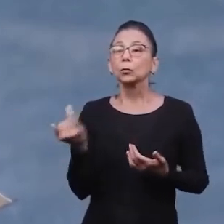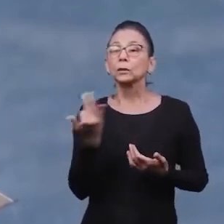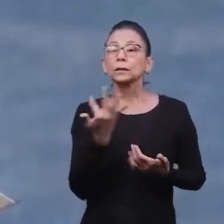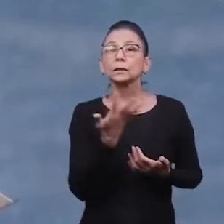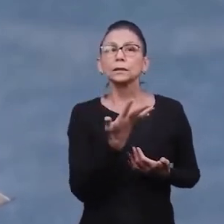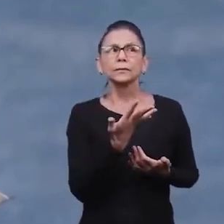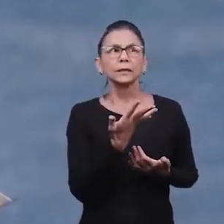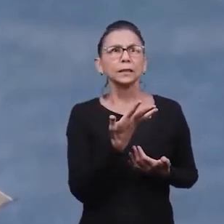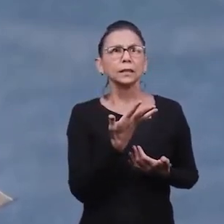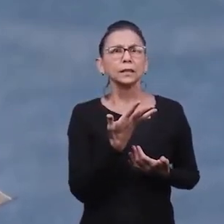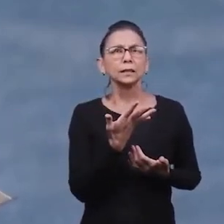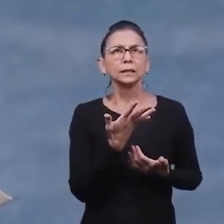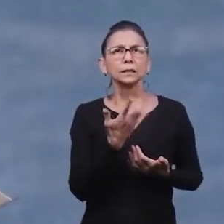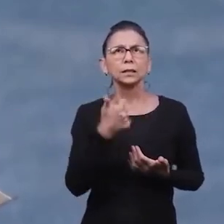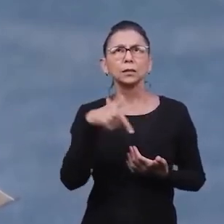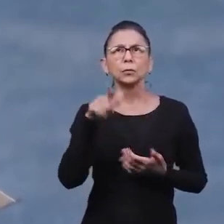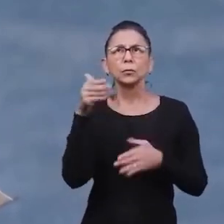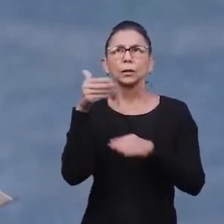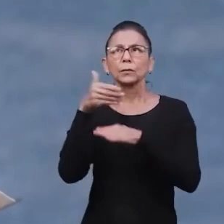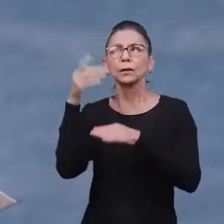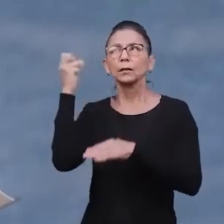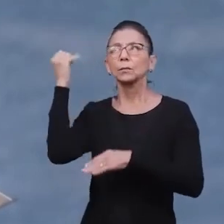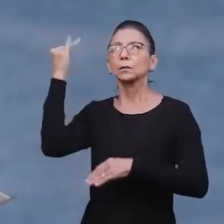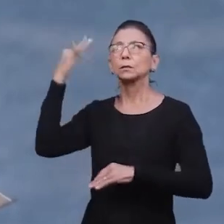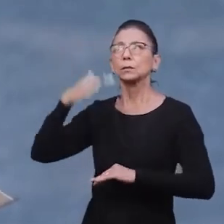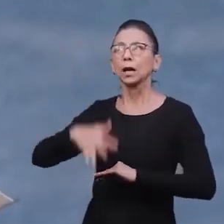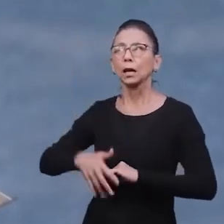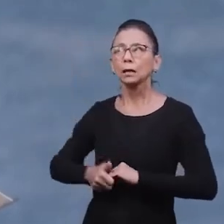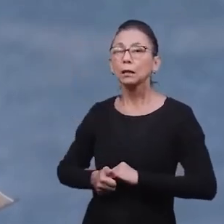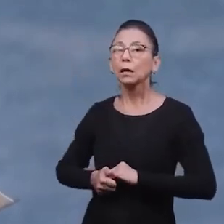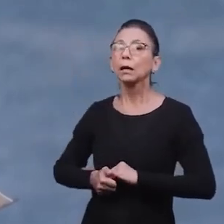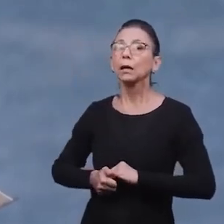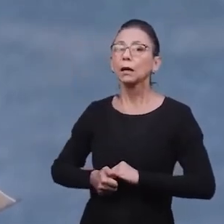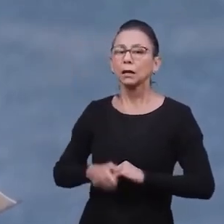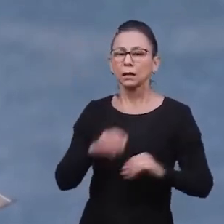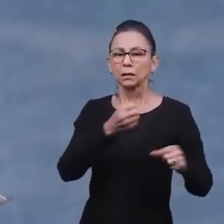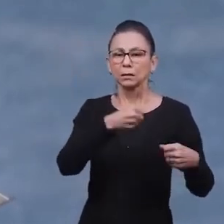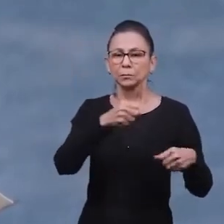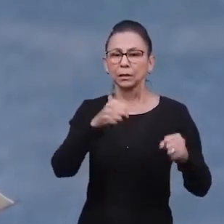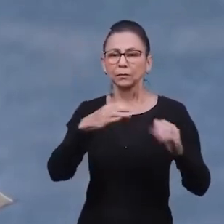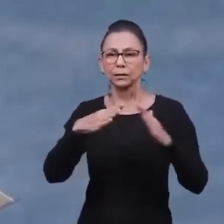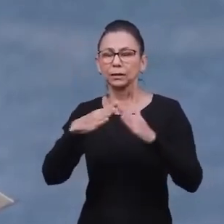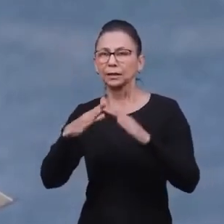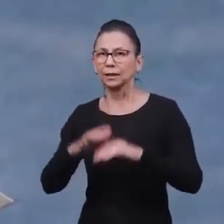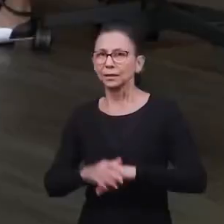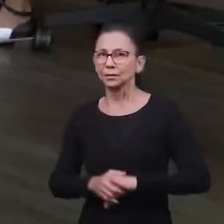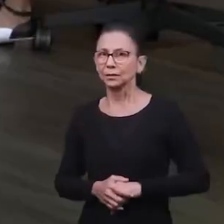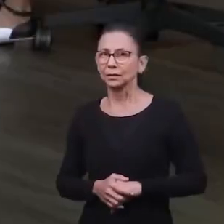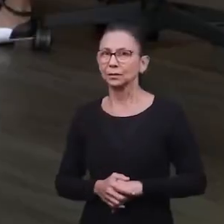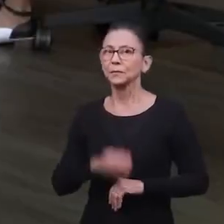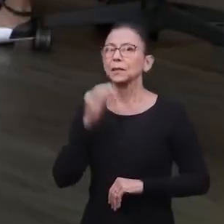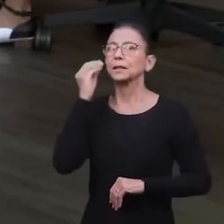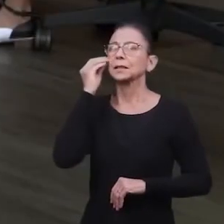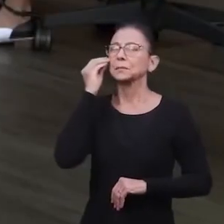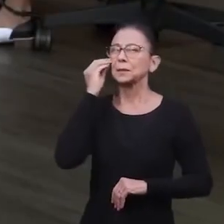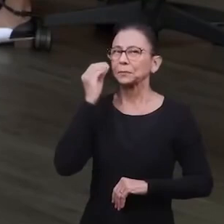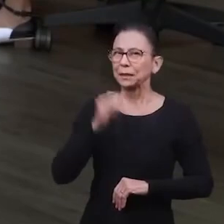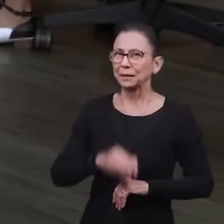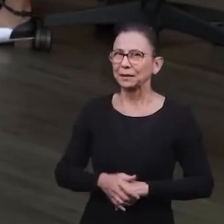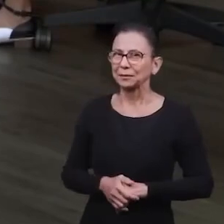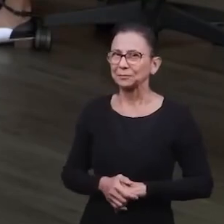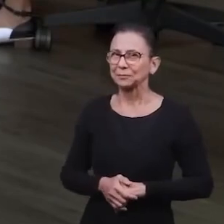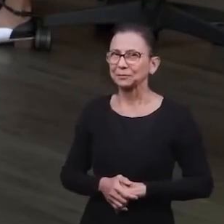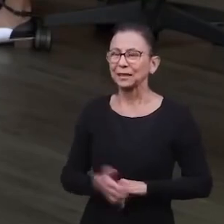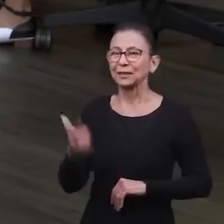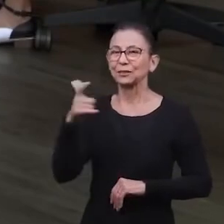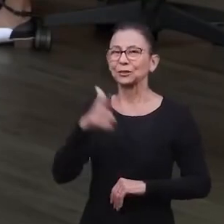madrugada, quantas vezes eu limpava a igreja, eu não estou fazendo isso mais. Eu vou voltar a fazer isso. Experimenta, volta a fazer. Aí pratica as primeiras obras, aí